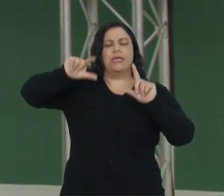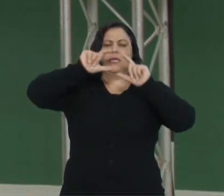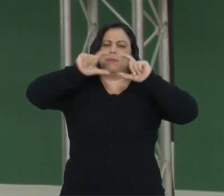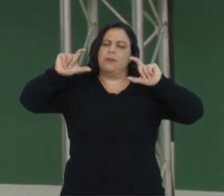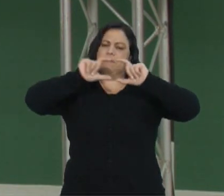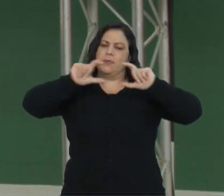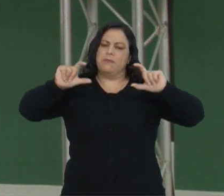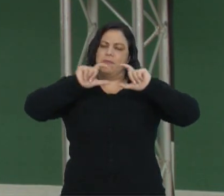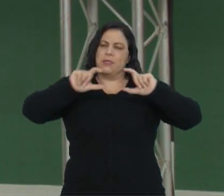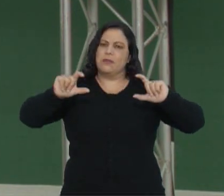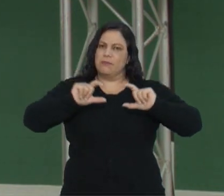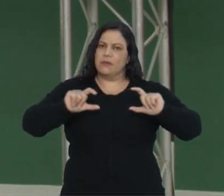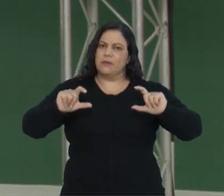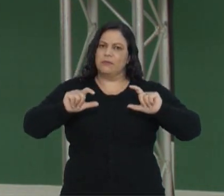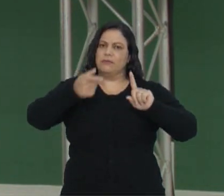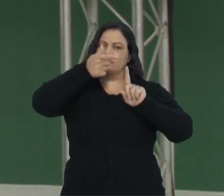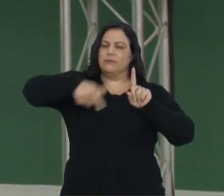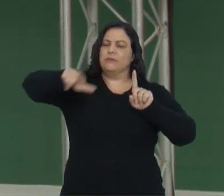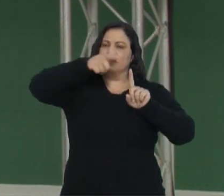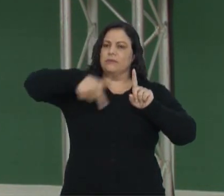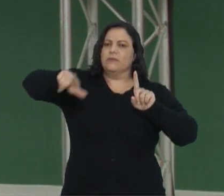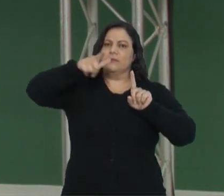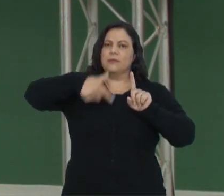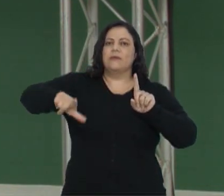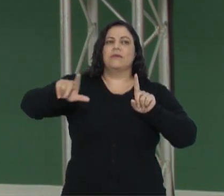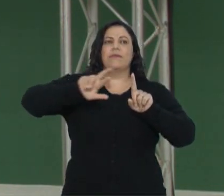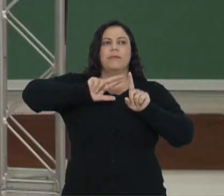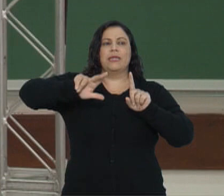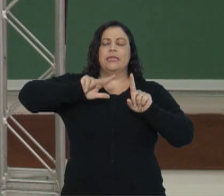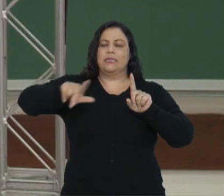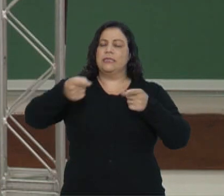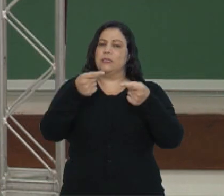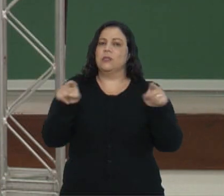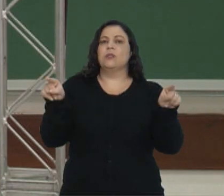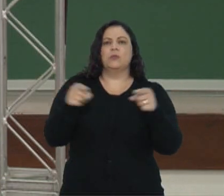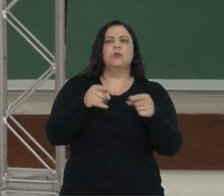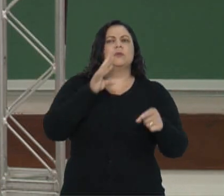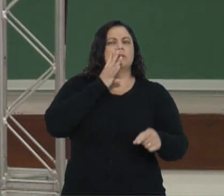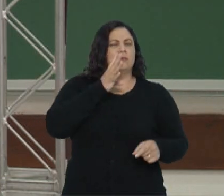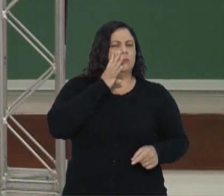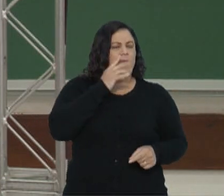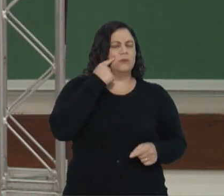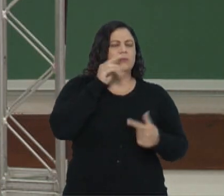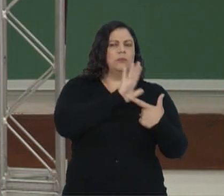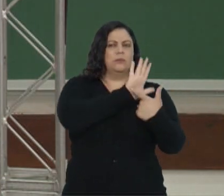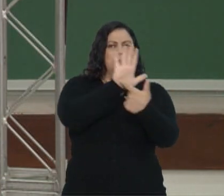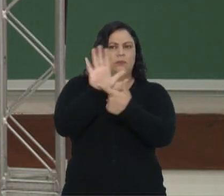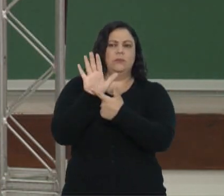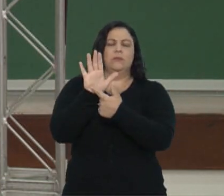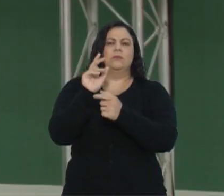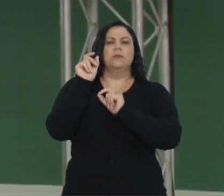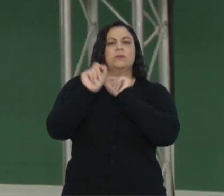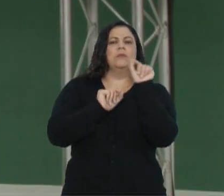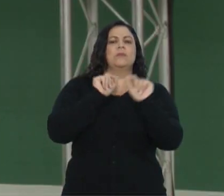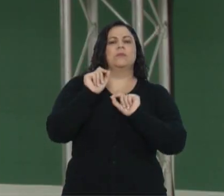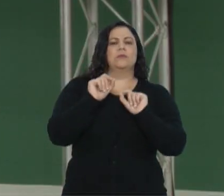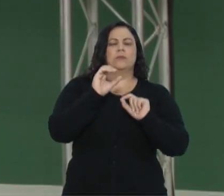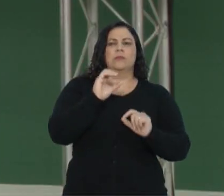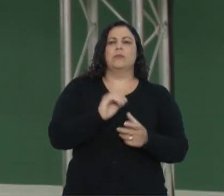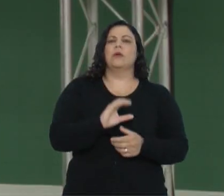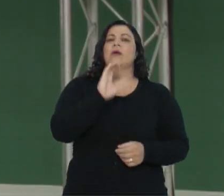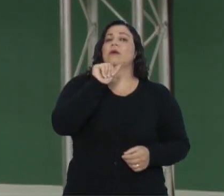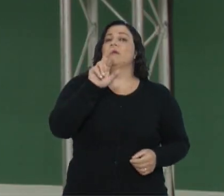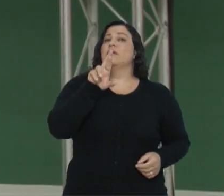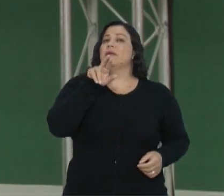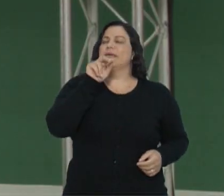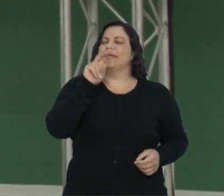Isso é bem bacana, que não se tinha criado ainda, né? Eu vou mostrar aqui um pouquinho do cravo